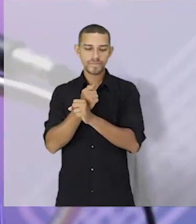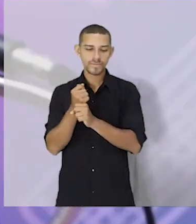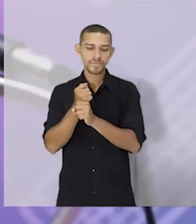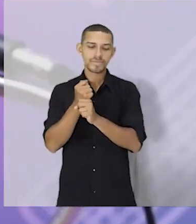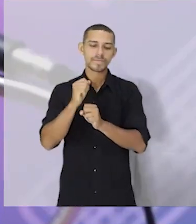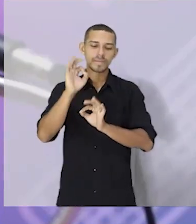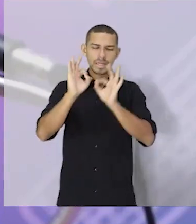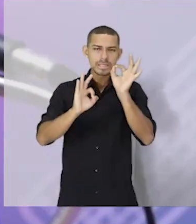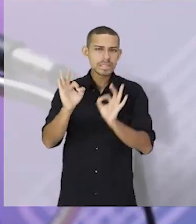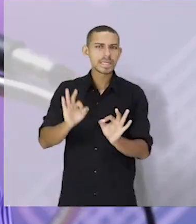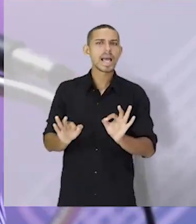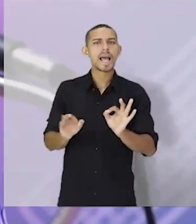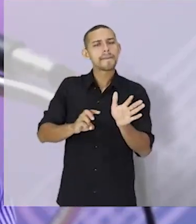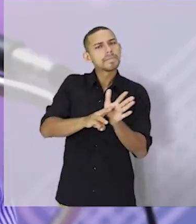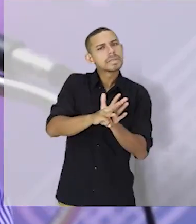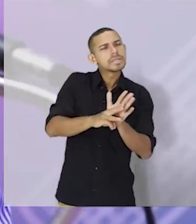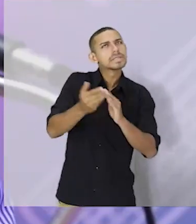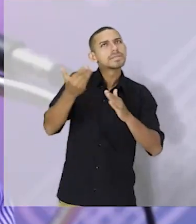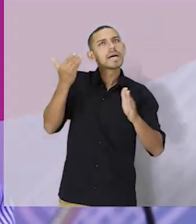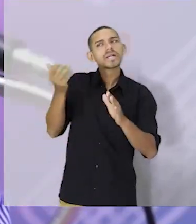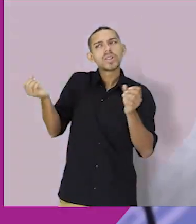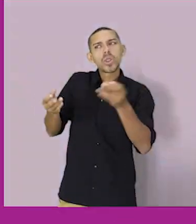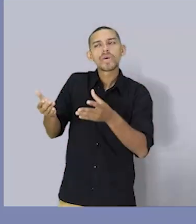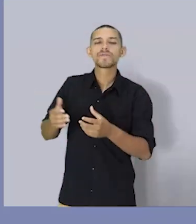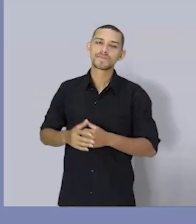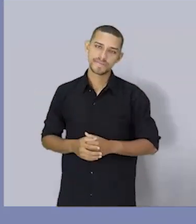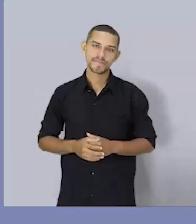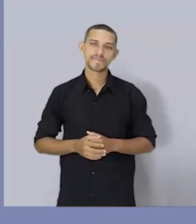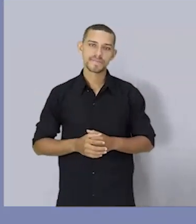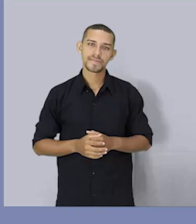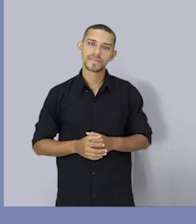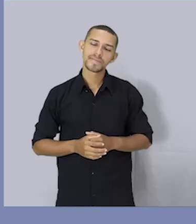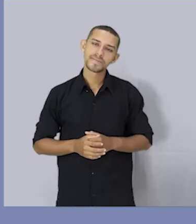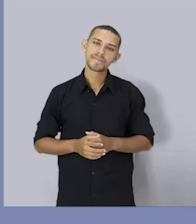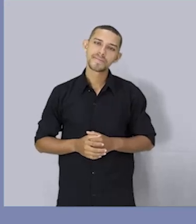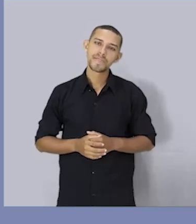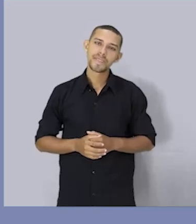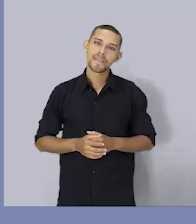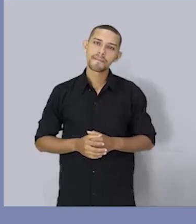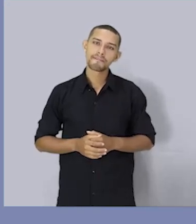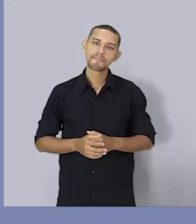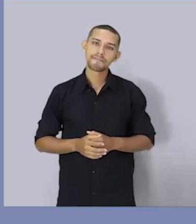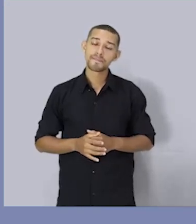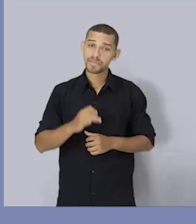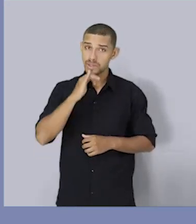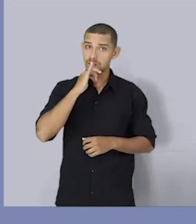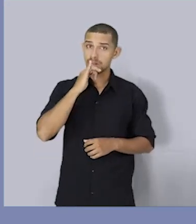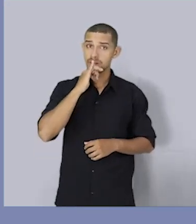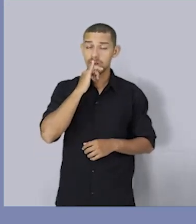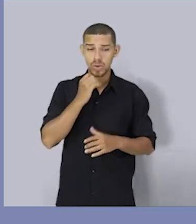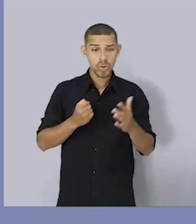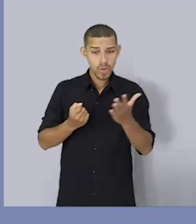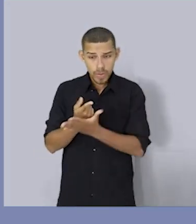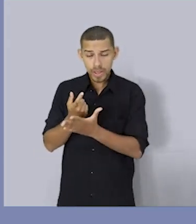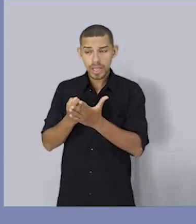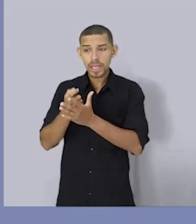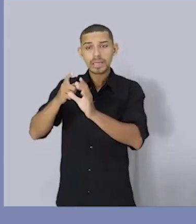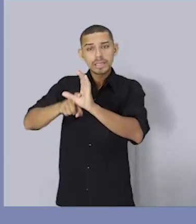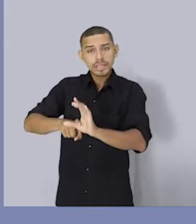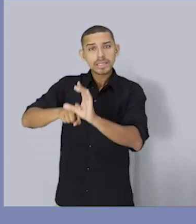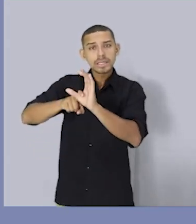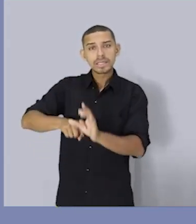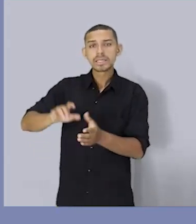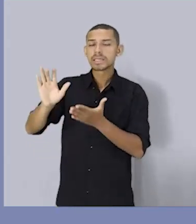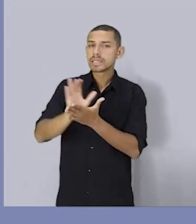estabelecer aquela meta antiga e novas metas também. Comprei compulsivamente e adquiri dívidas.